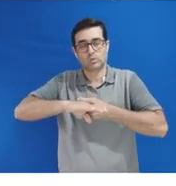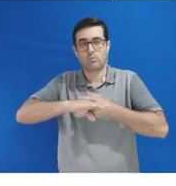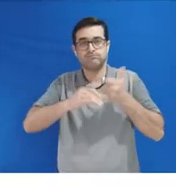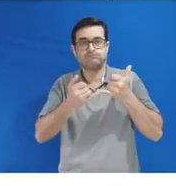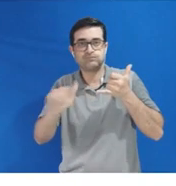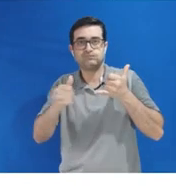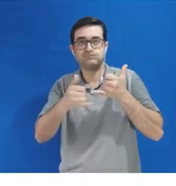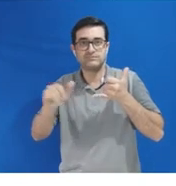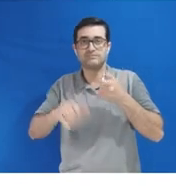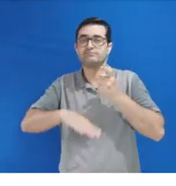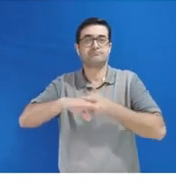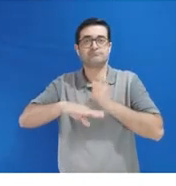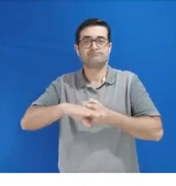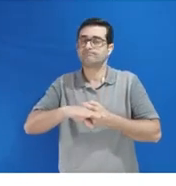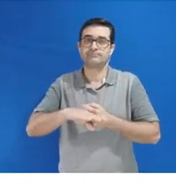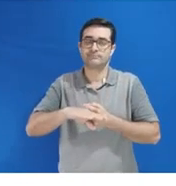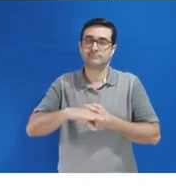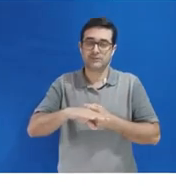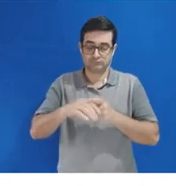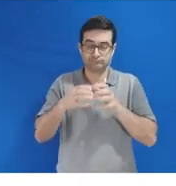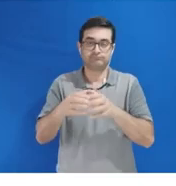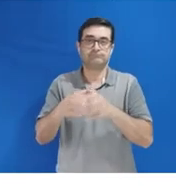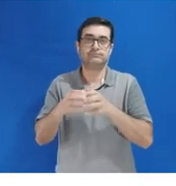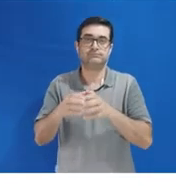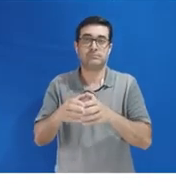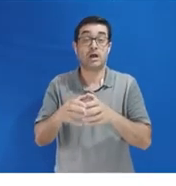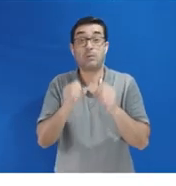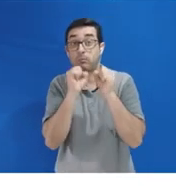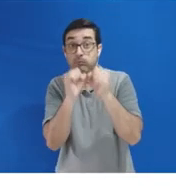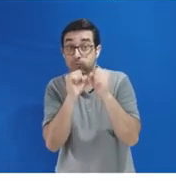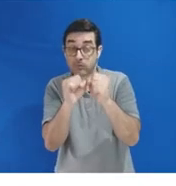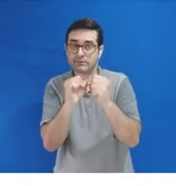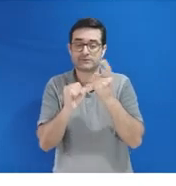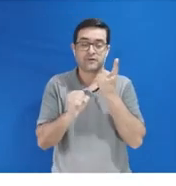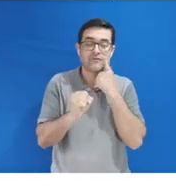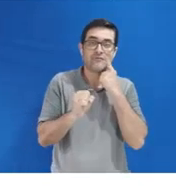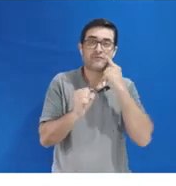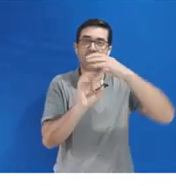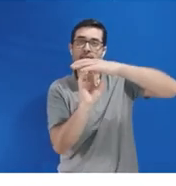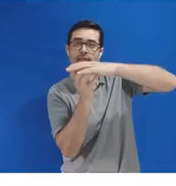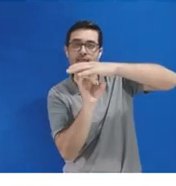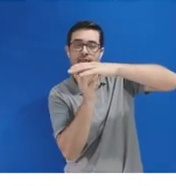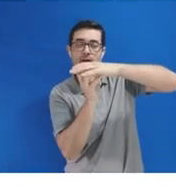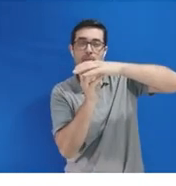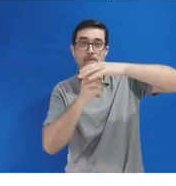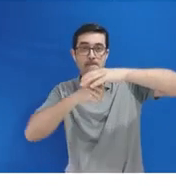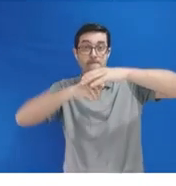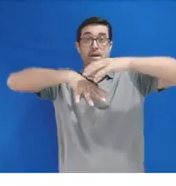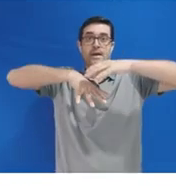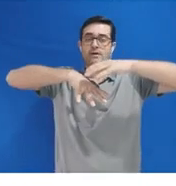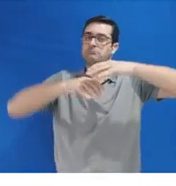né? O que vai acontecer? Na sua forma sólida, eu posso ligar que uma lâmpada não